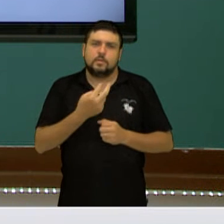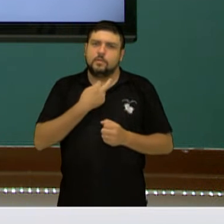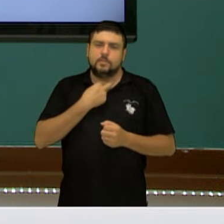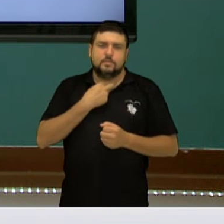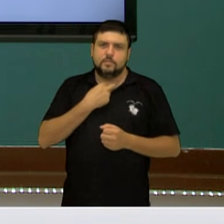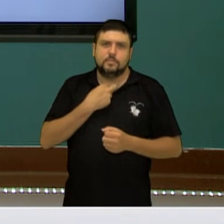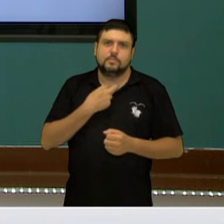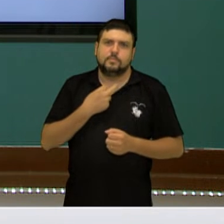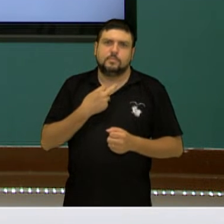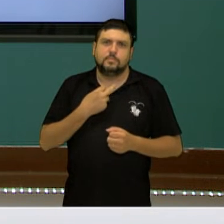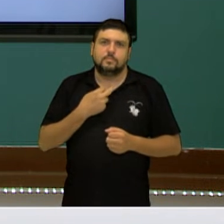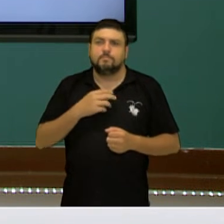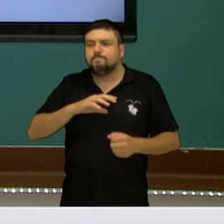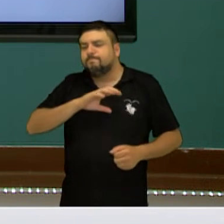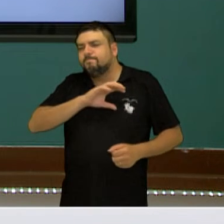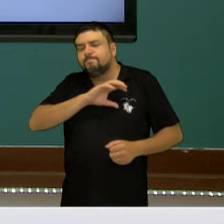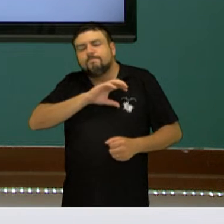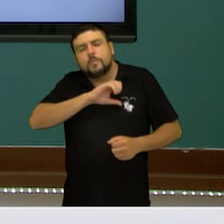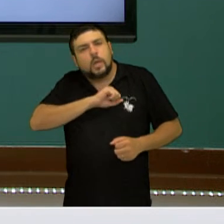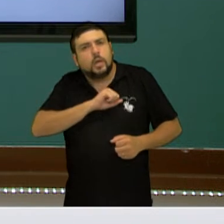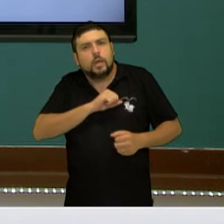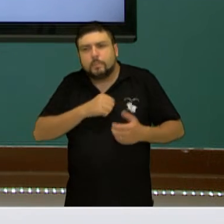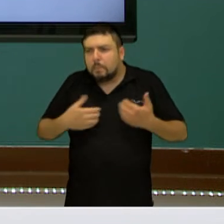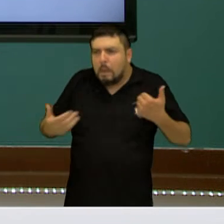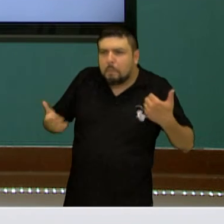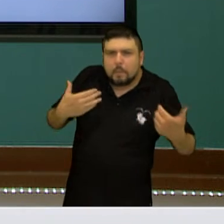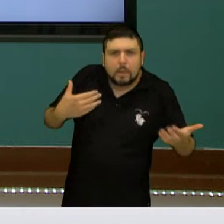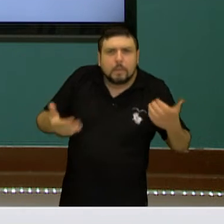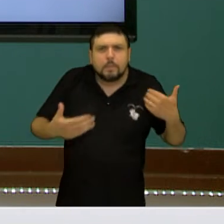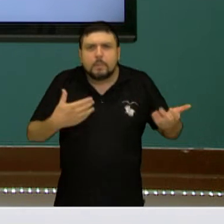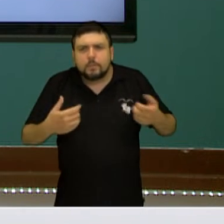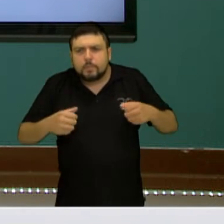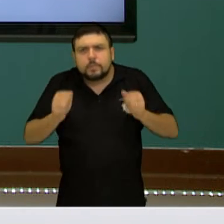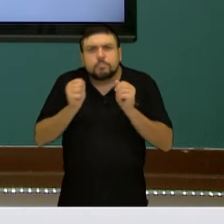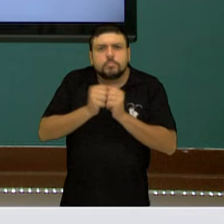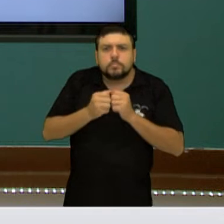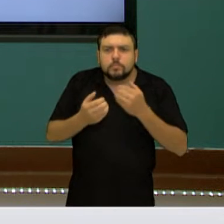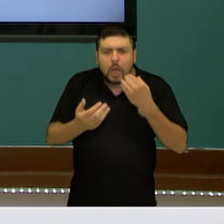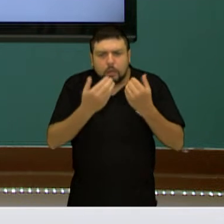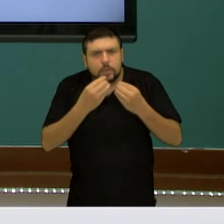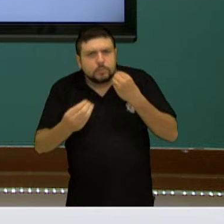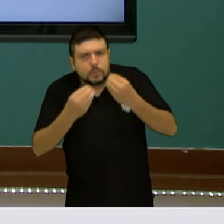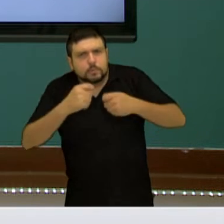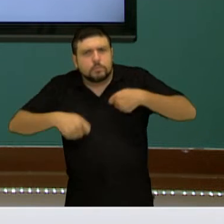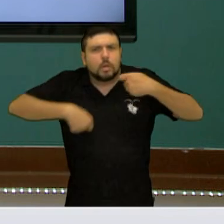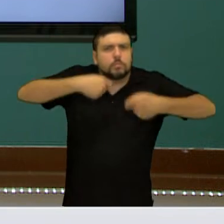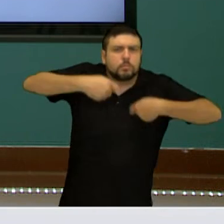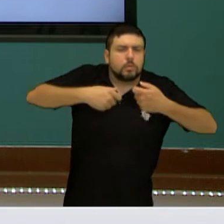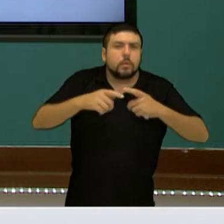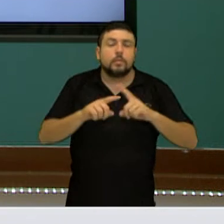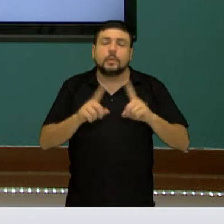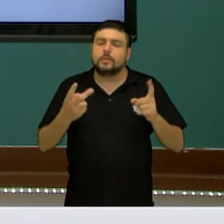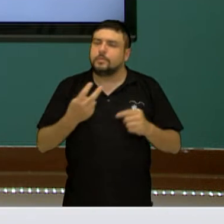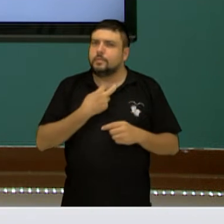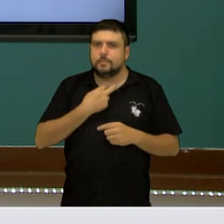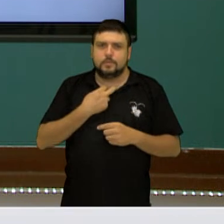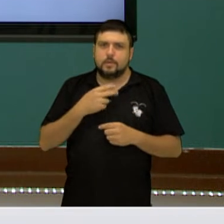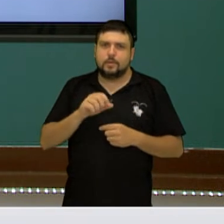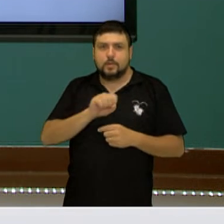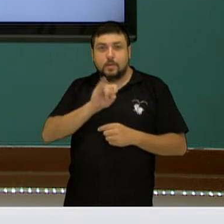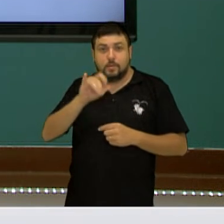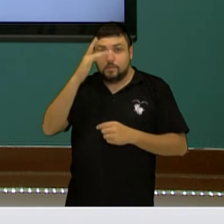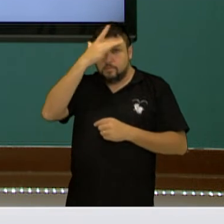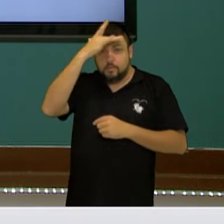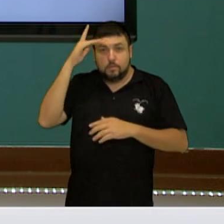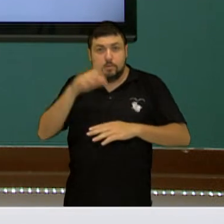né? A gente ama sentar à mesa junto para se alimentar durante as refeições, mas não dá. Se tem uma pessoa que